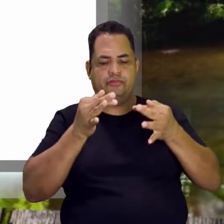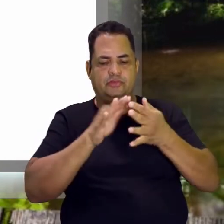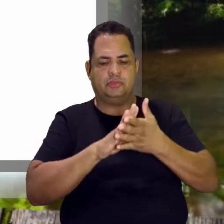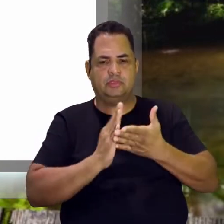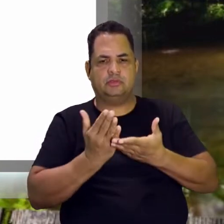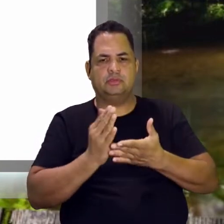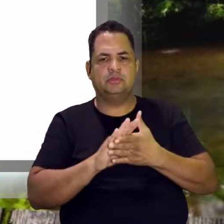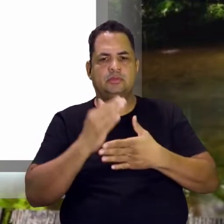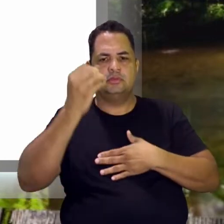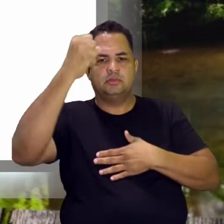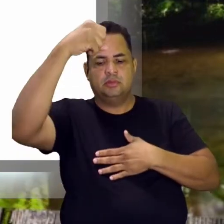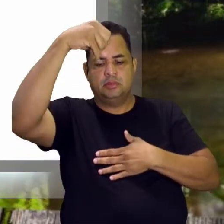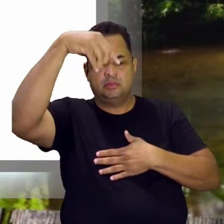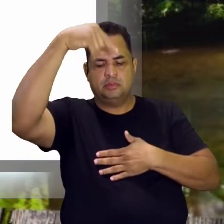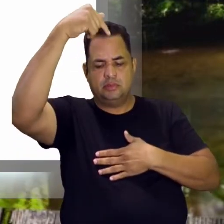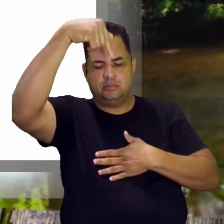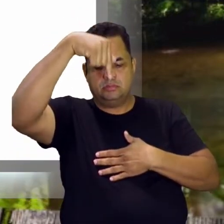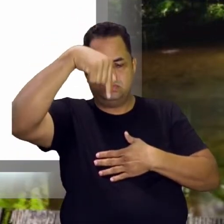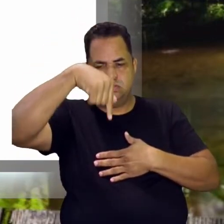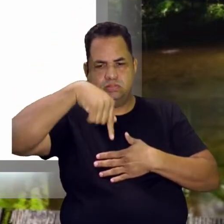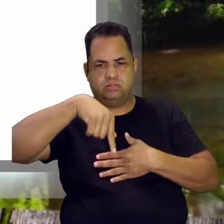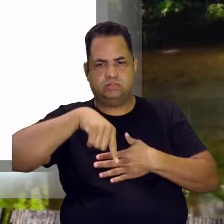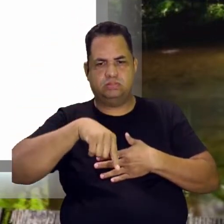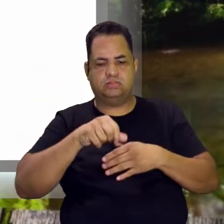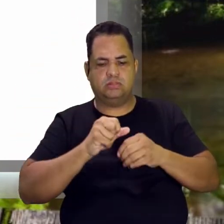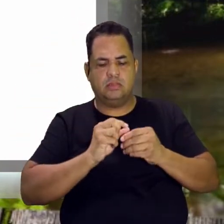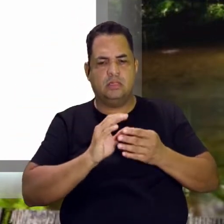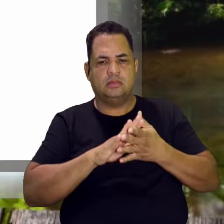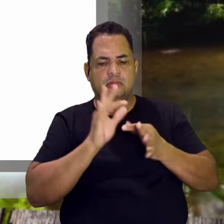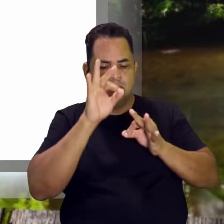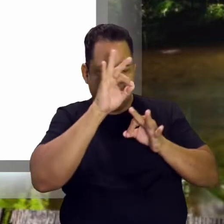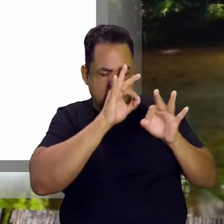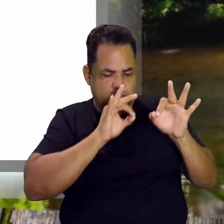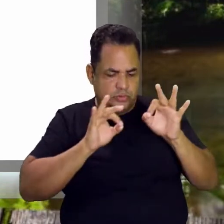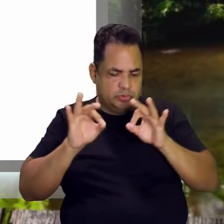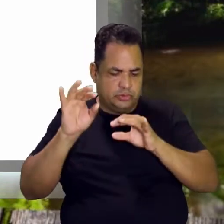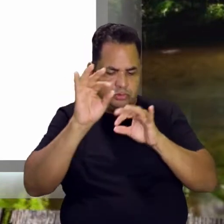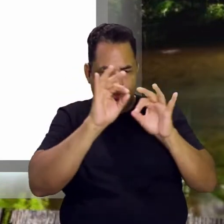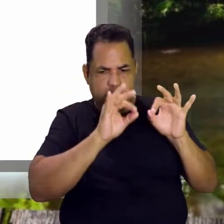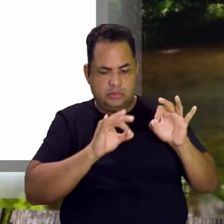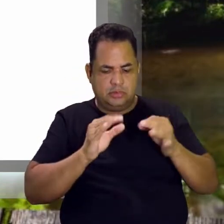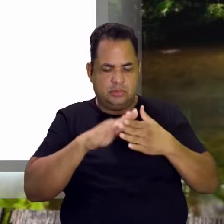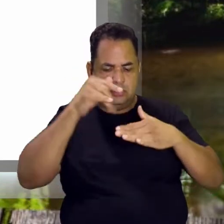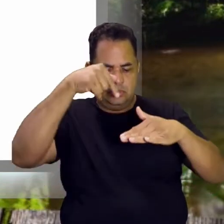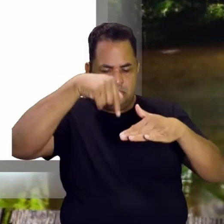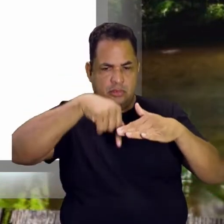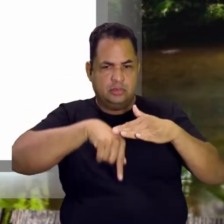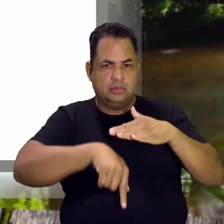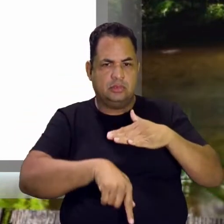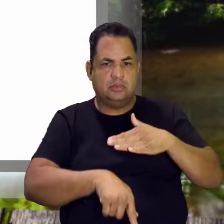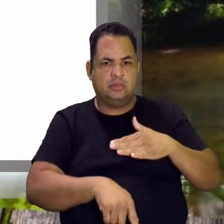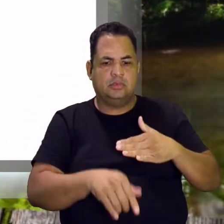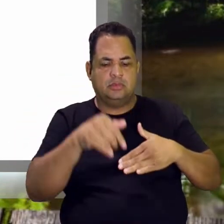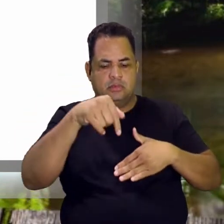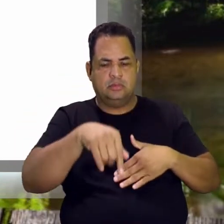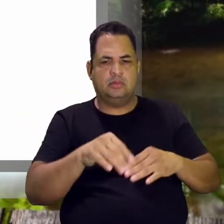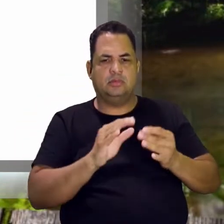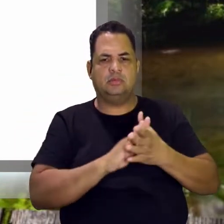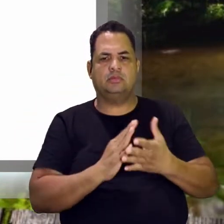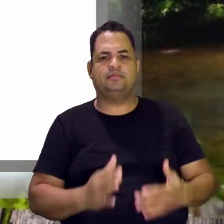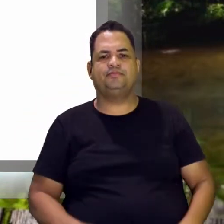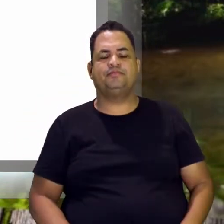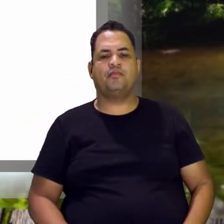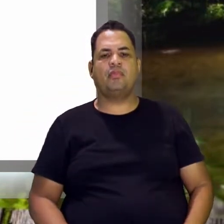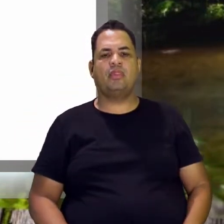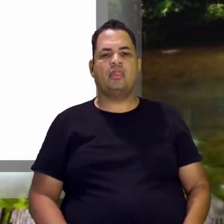processo de precipitação, que levou essas partículas que estavam suspensas no mar para a parte líquida,